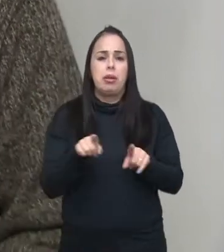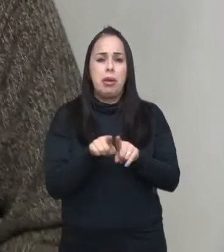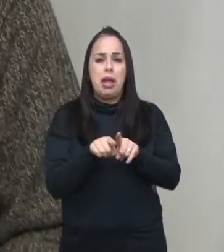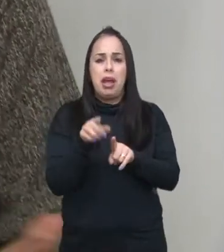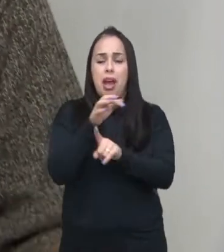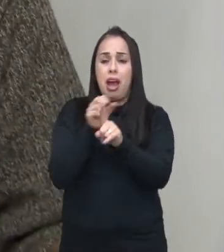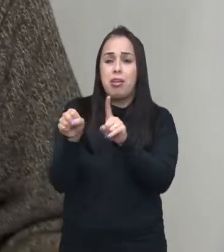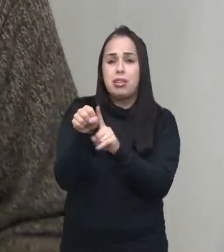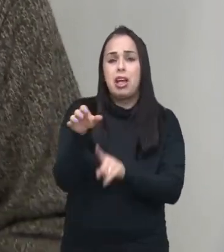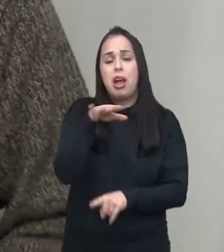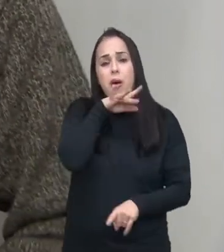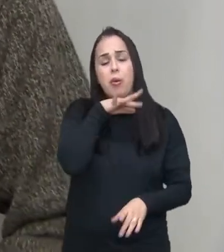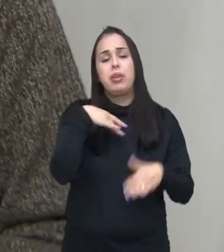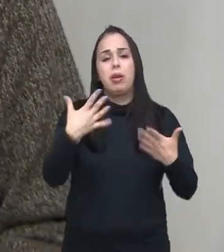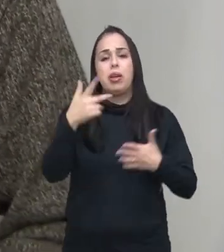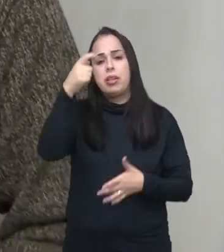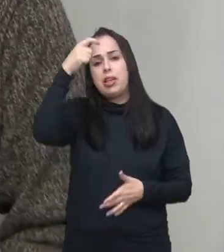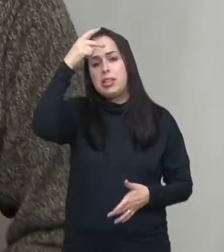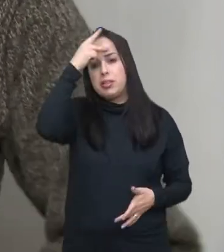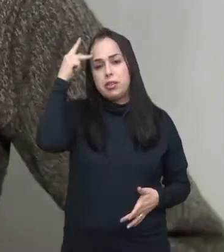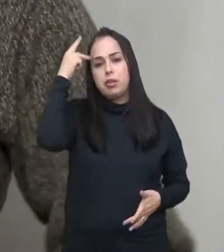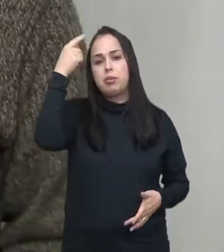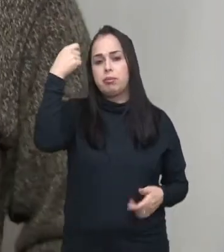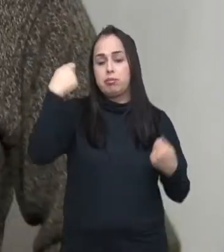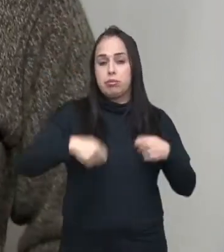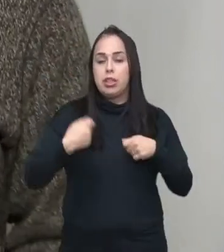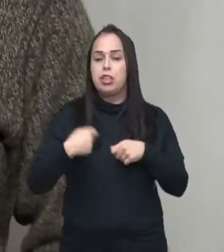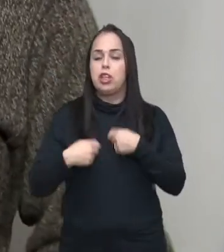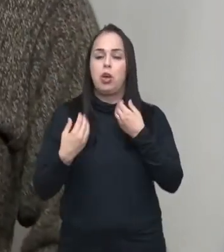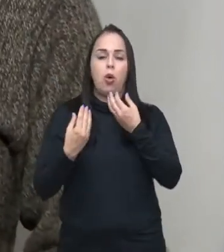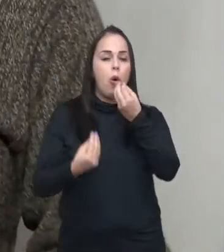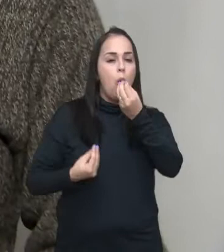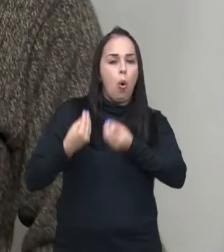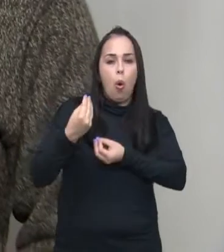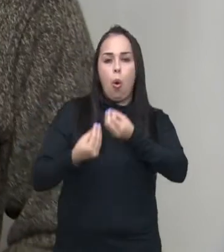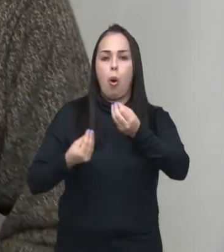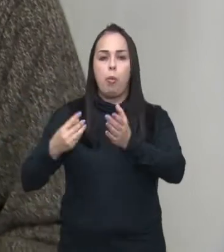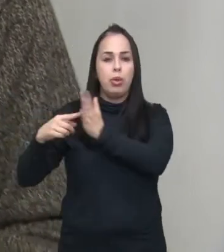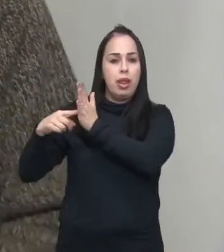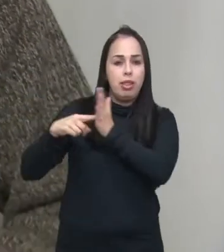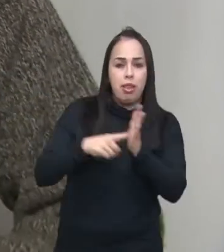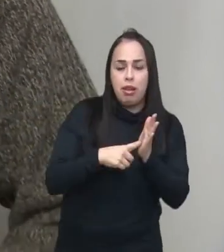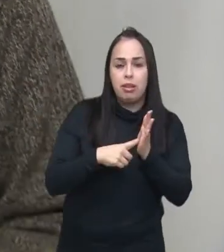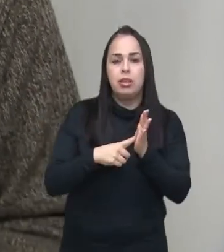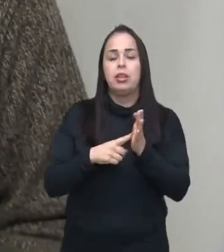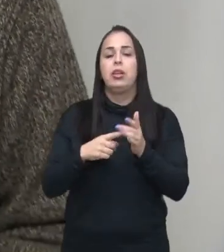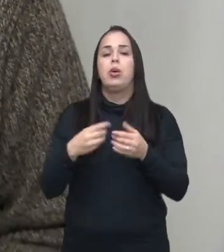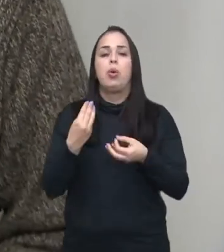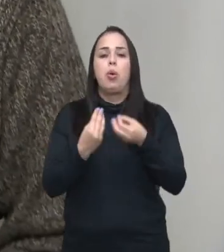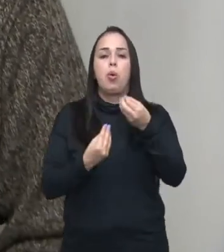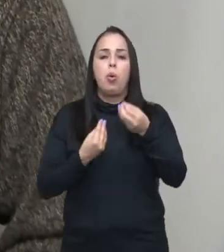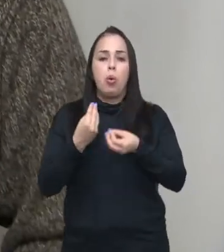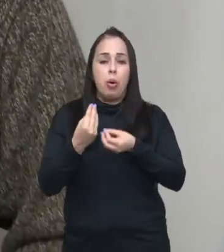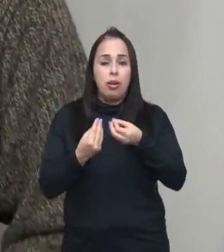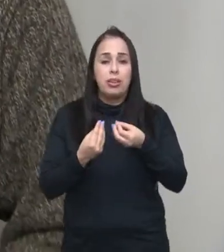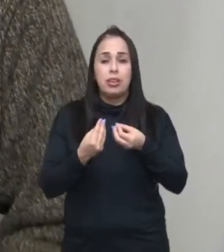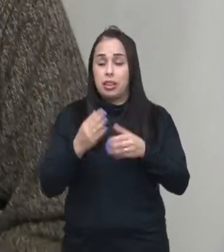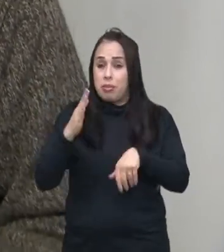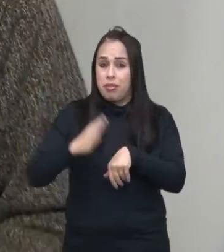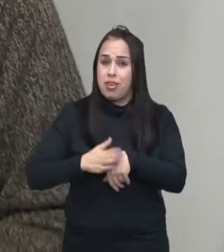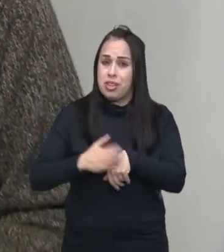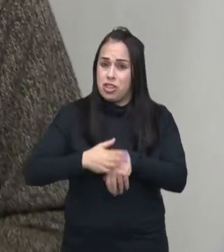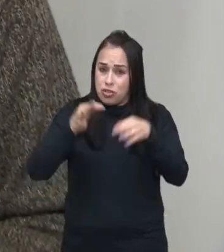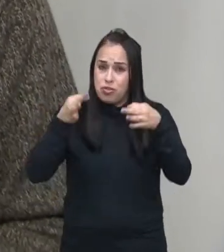nossas crianças, enfim, para a nossa sociedade. E as pessoas precisam conhecer esses canais, precisam ter acesso a